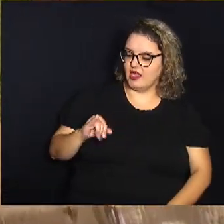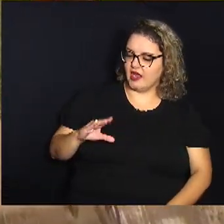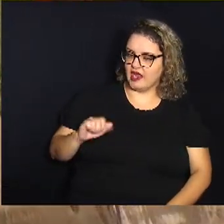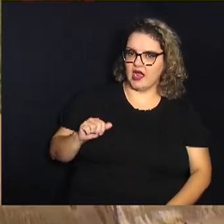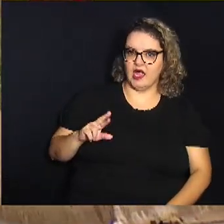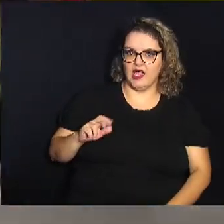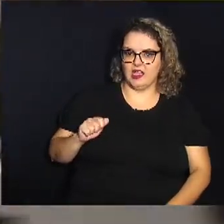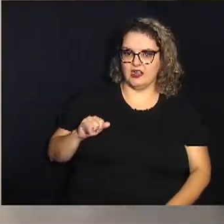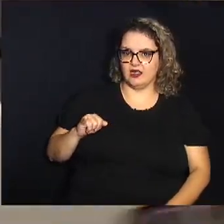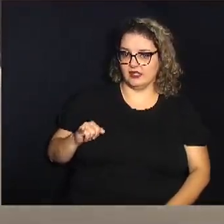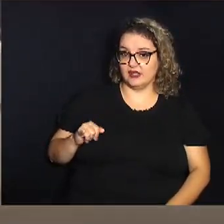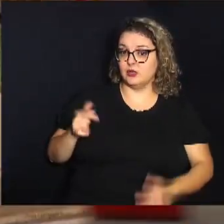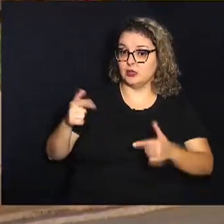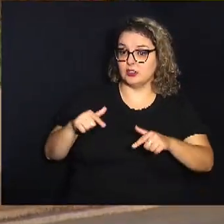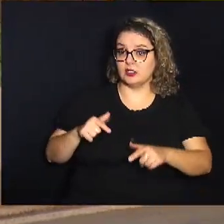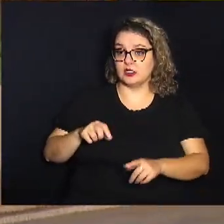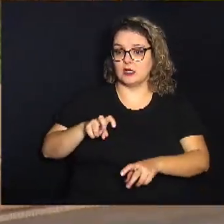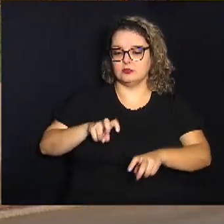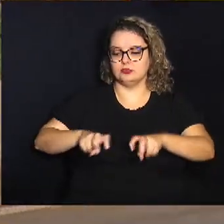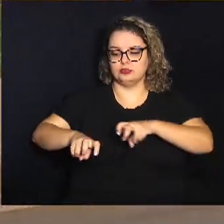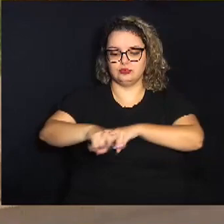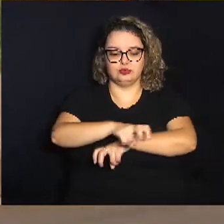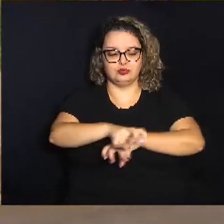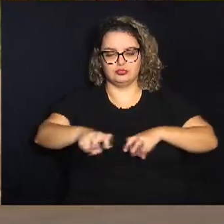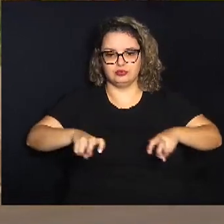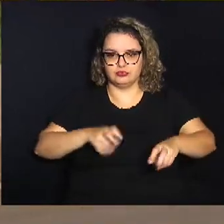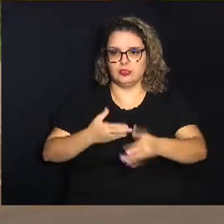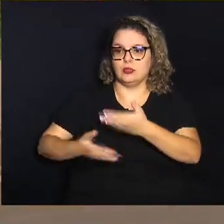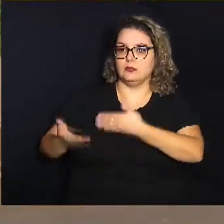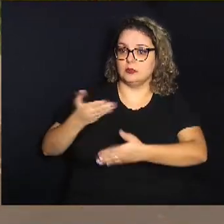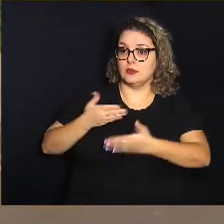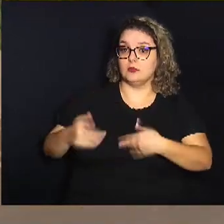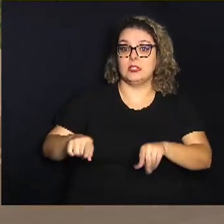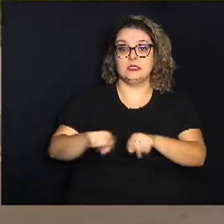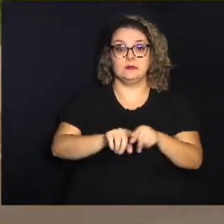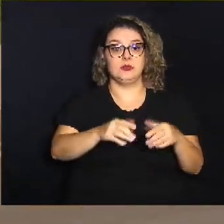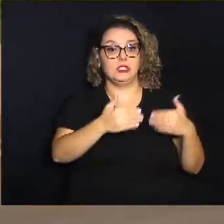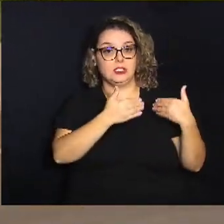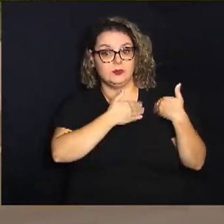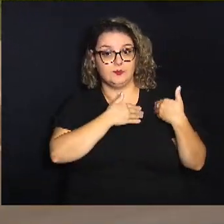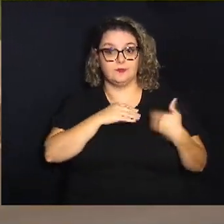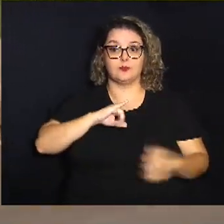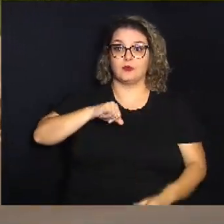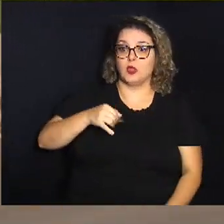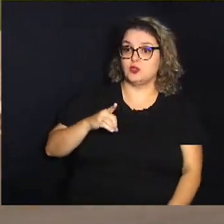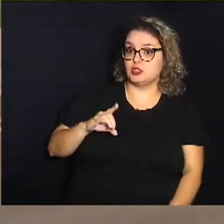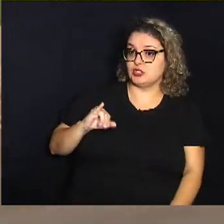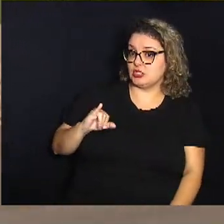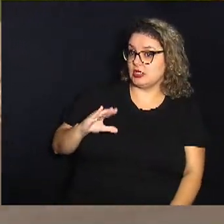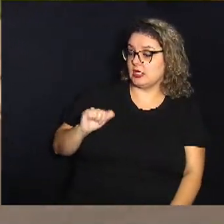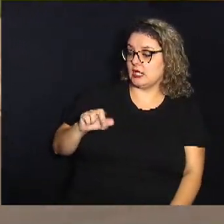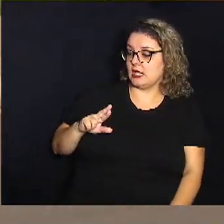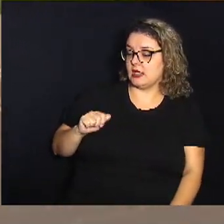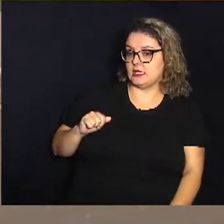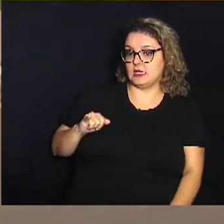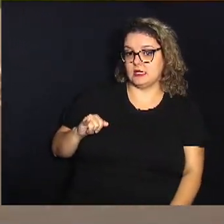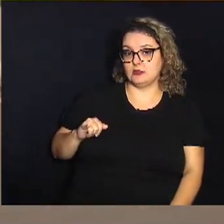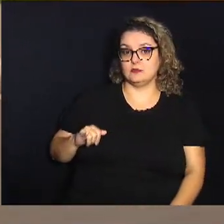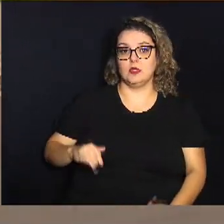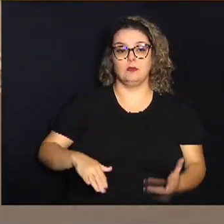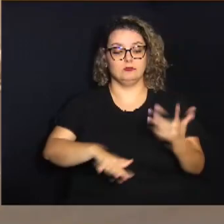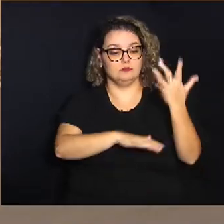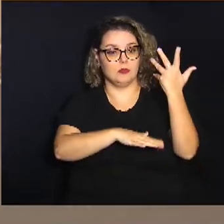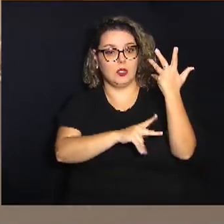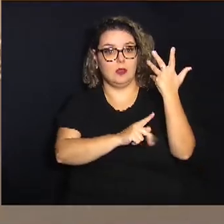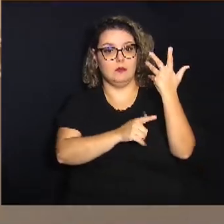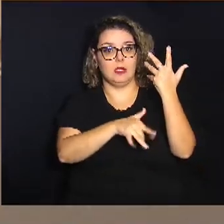espaço de socialização dos pets, mas também dos tutores. No Jardim e Caraí, é um parcão que a